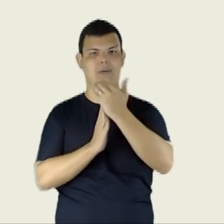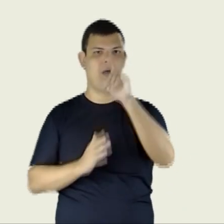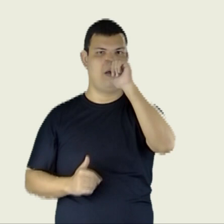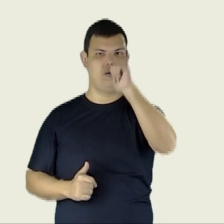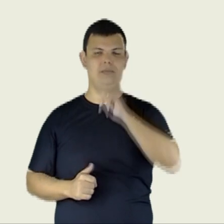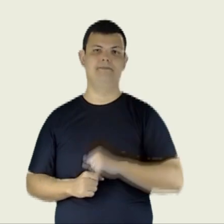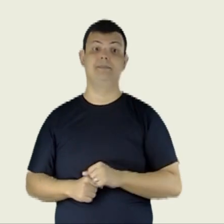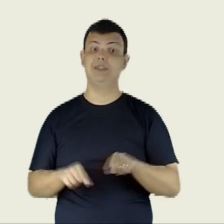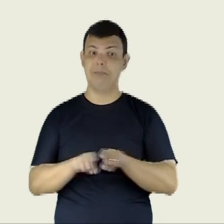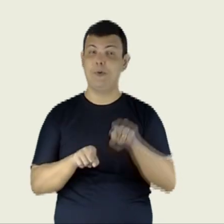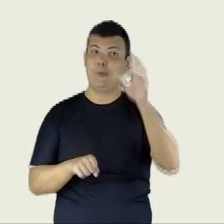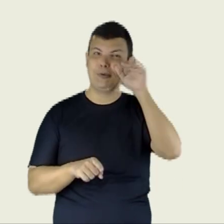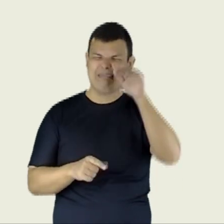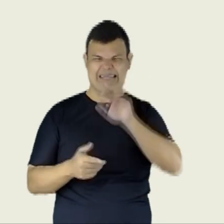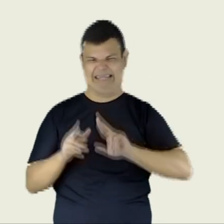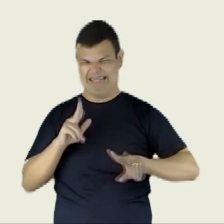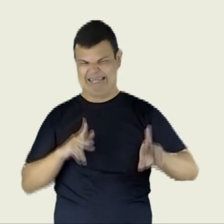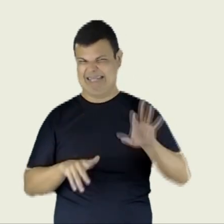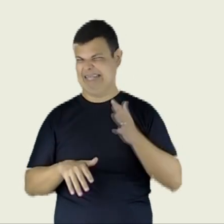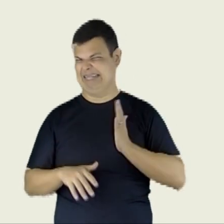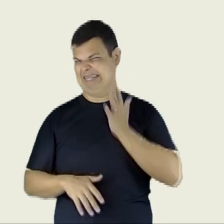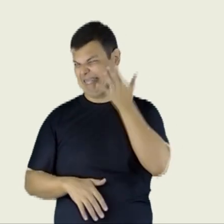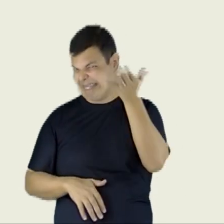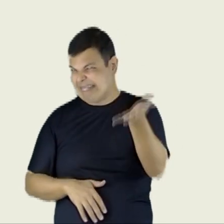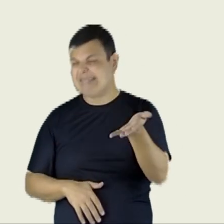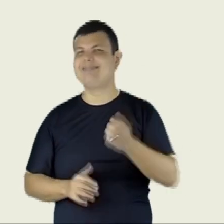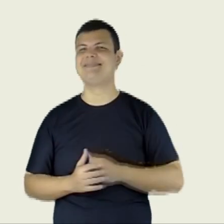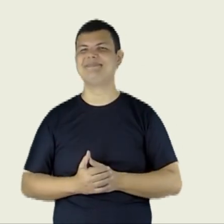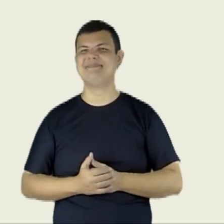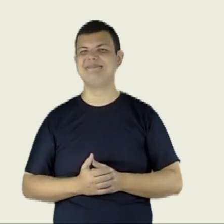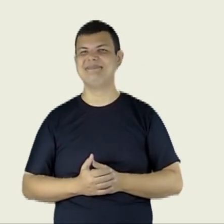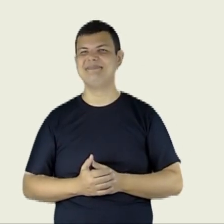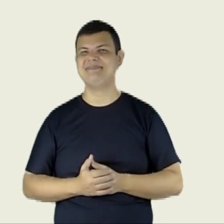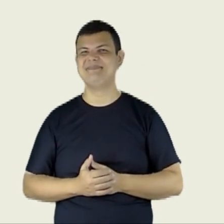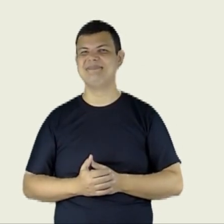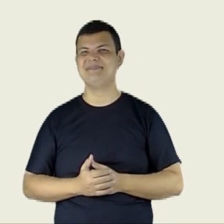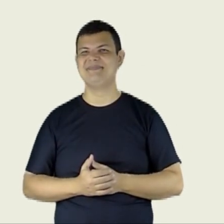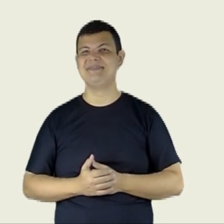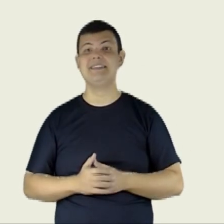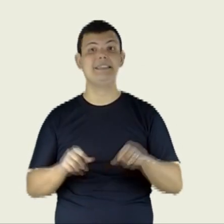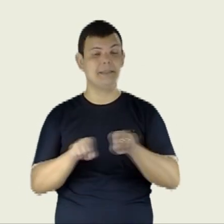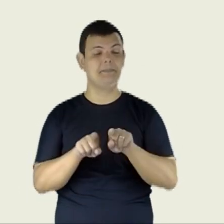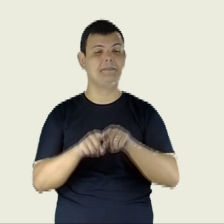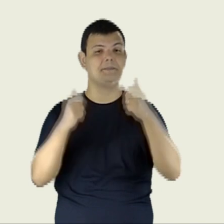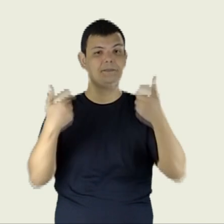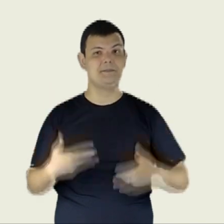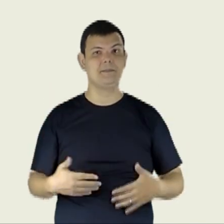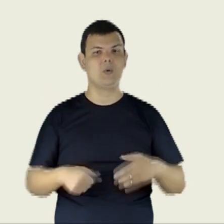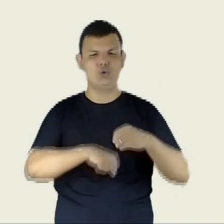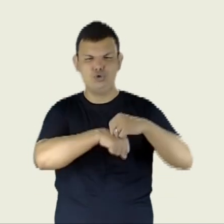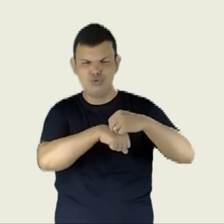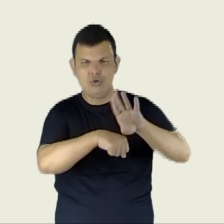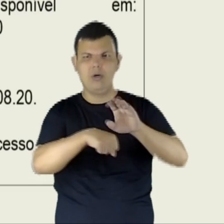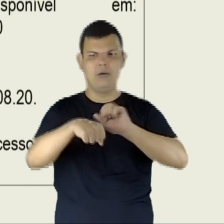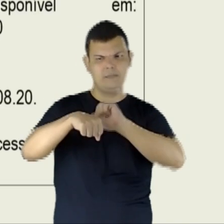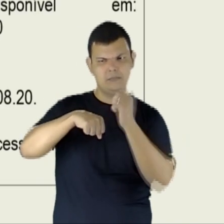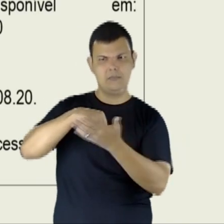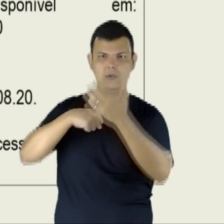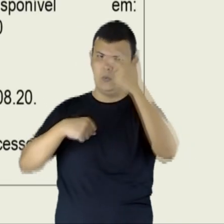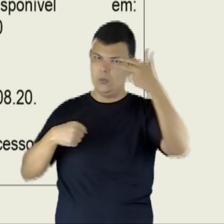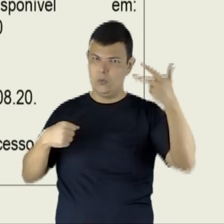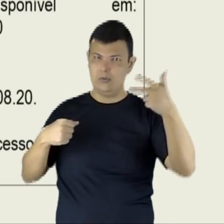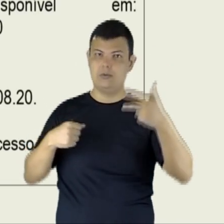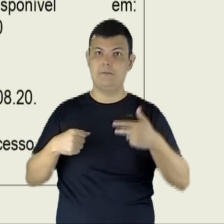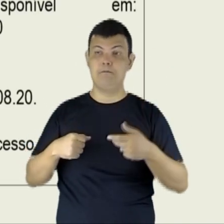algumas curiosidades nojentas sobre o corpo humano, tá bom? Falamos ainda das dicas da prevenção do coronavírus e